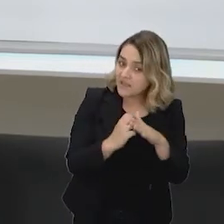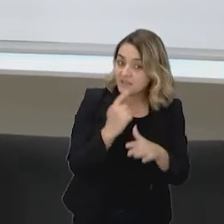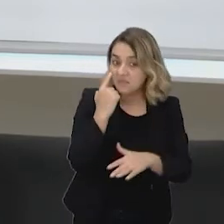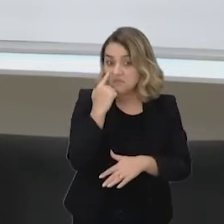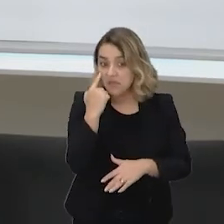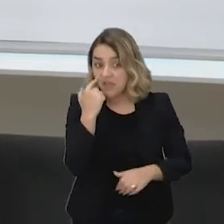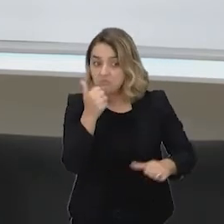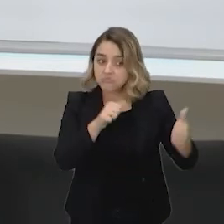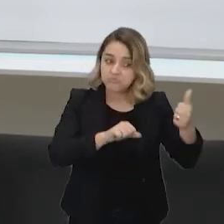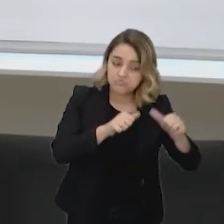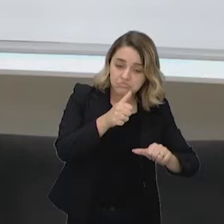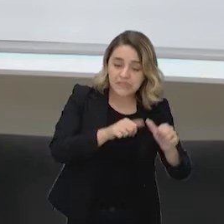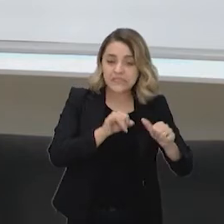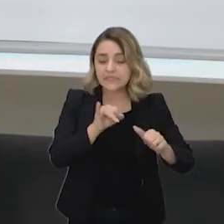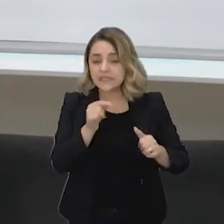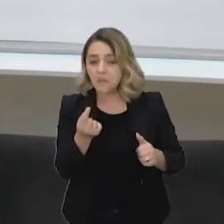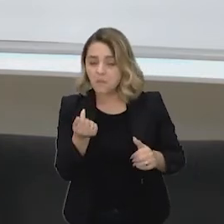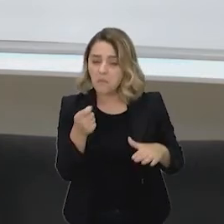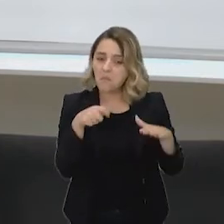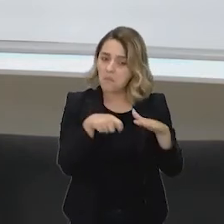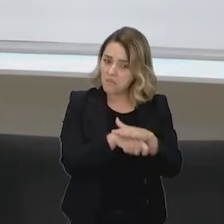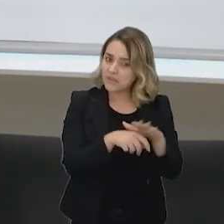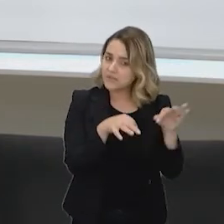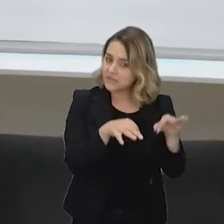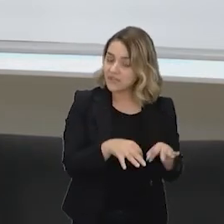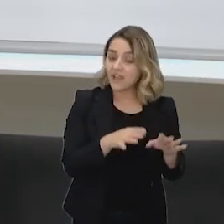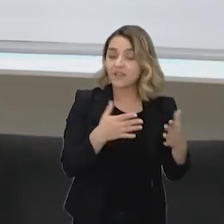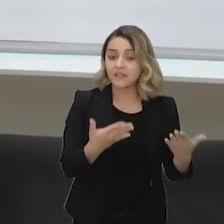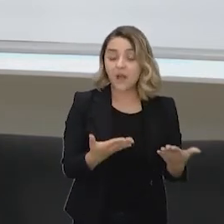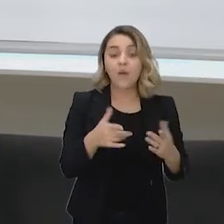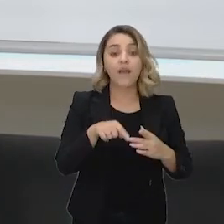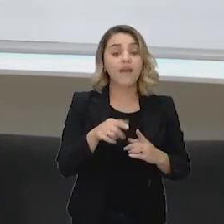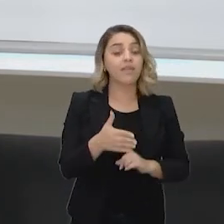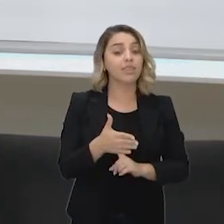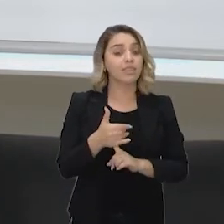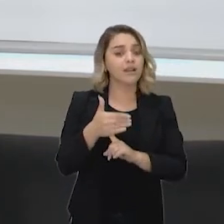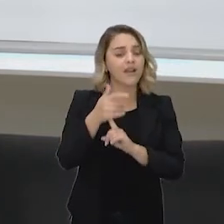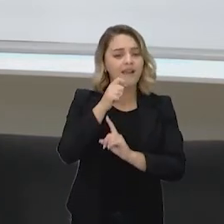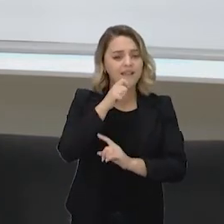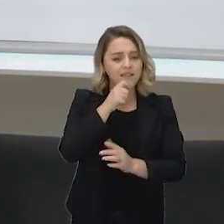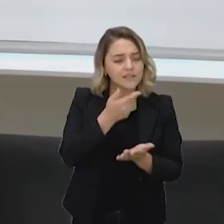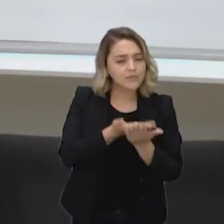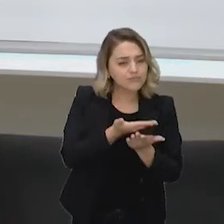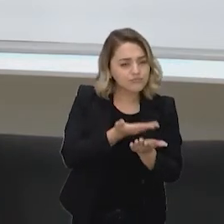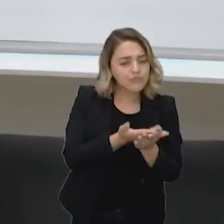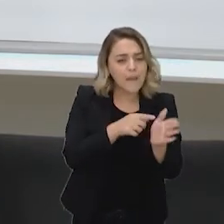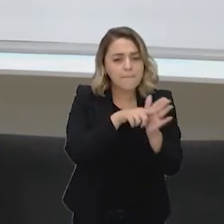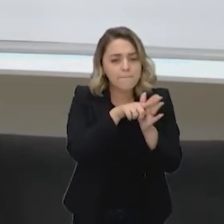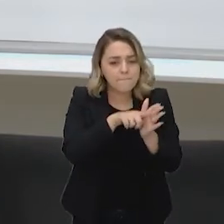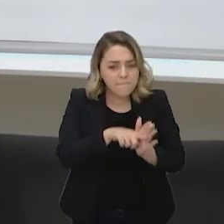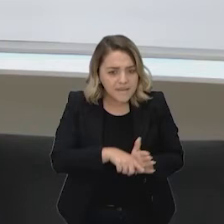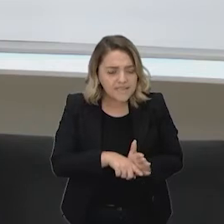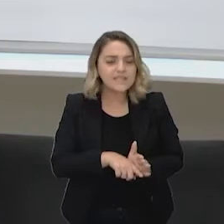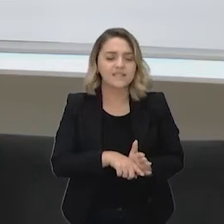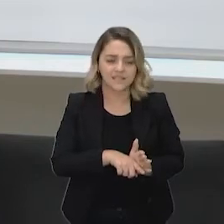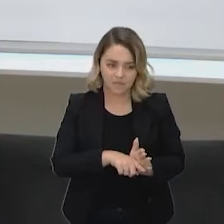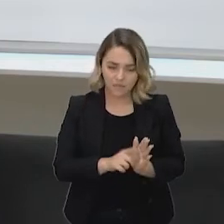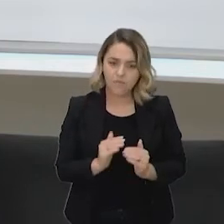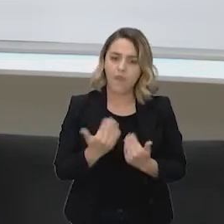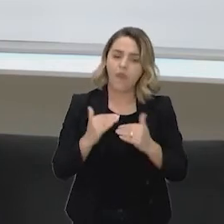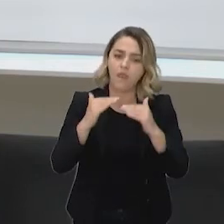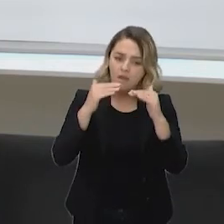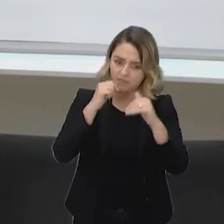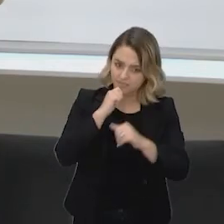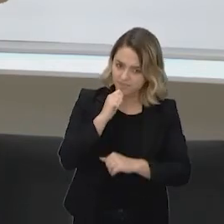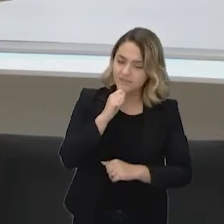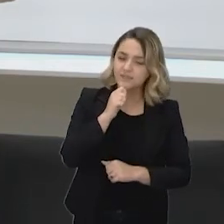de usos de mercado, então ainda é uma tecnologia que ela está em estudo, digamos assim, ela está ainda em desenvolvimento